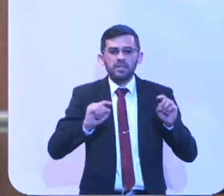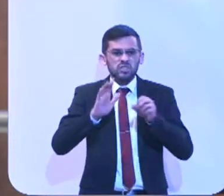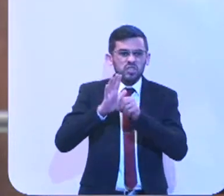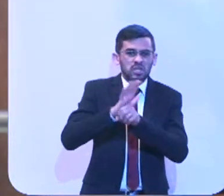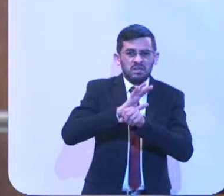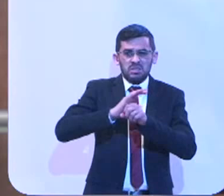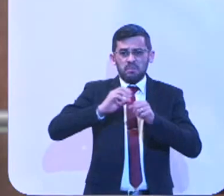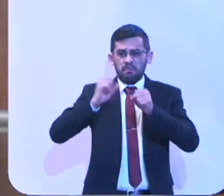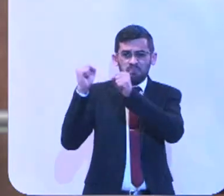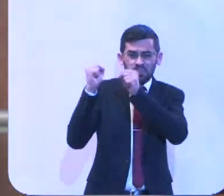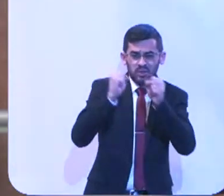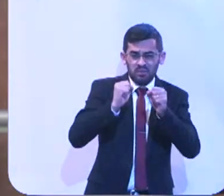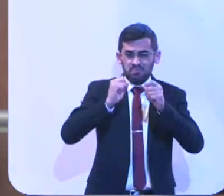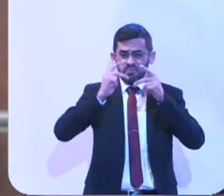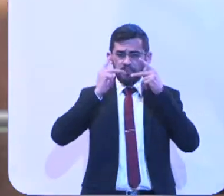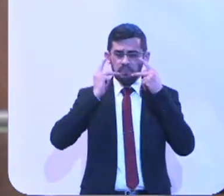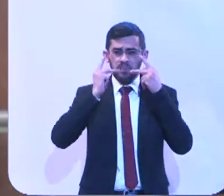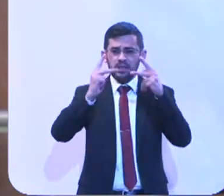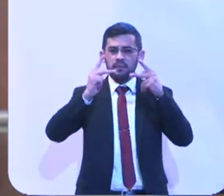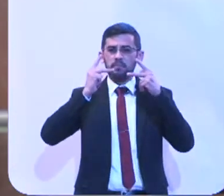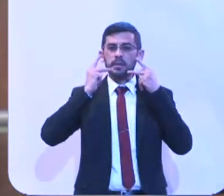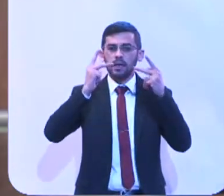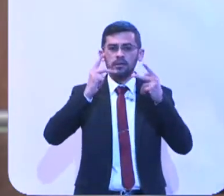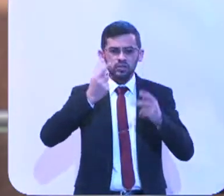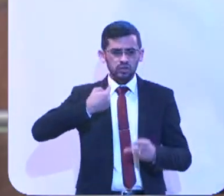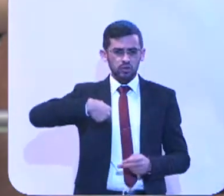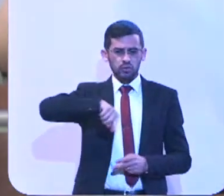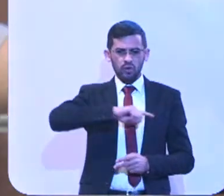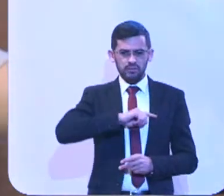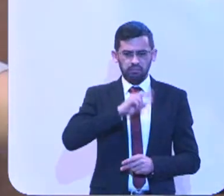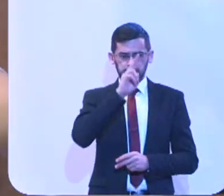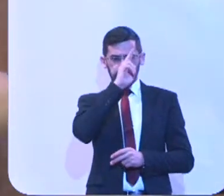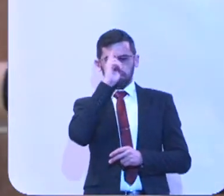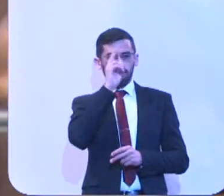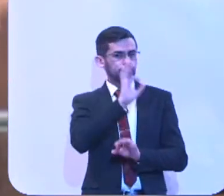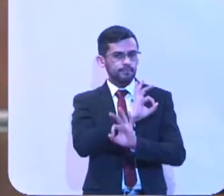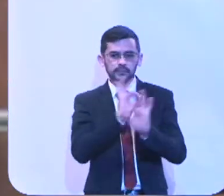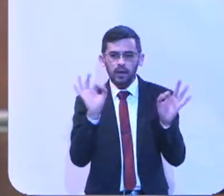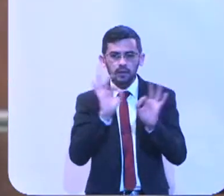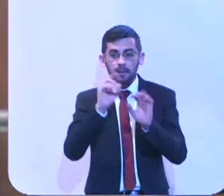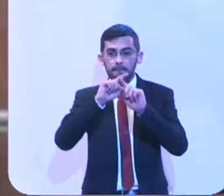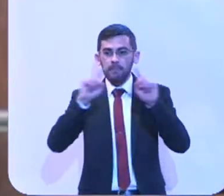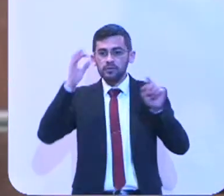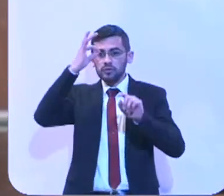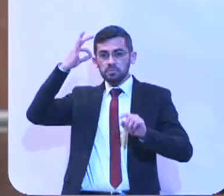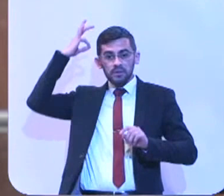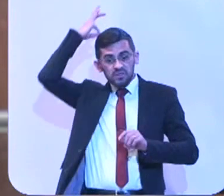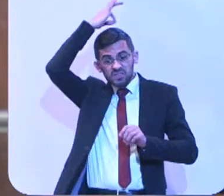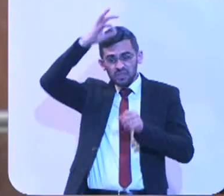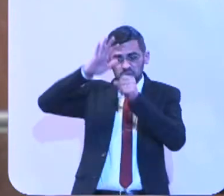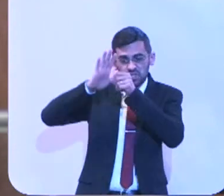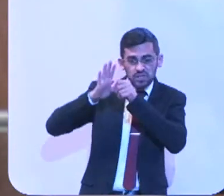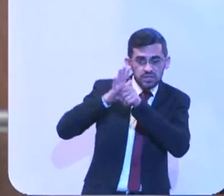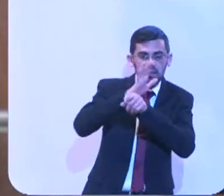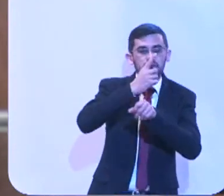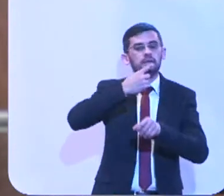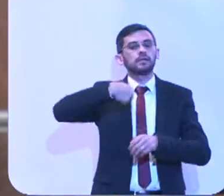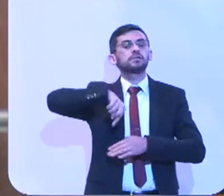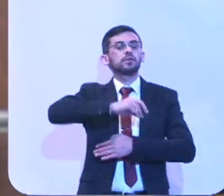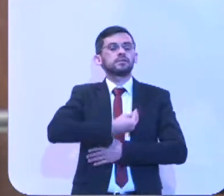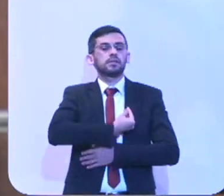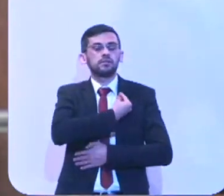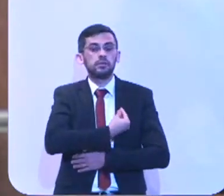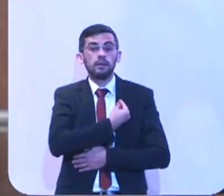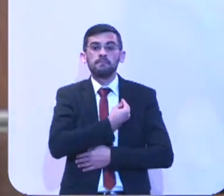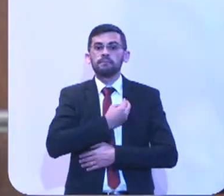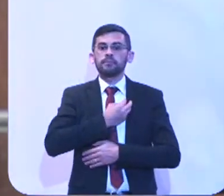cheio de autoridade. E ele diz: nós não estamos bêbados. O Espírito foi derramado neste lugar. E